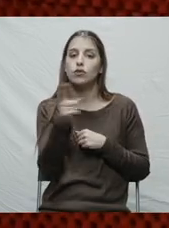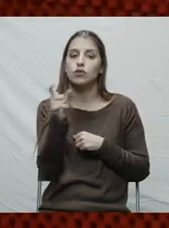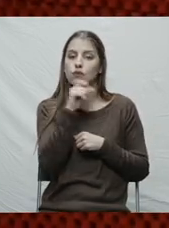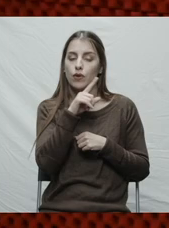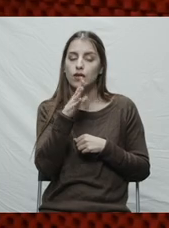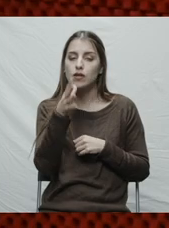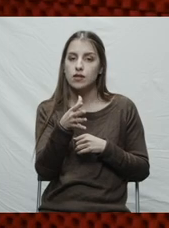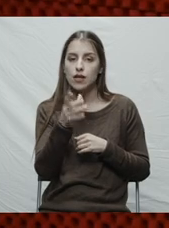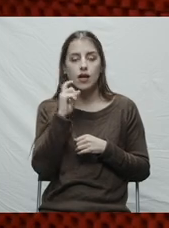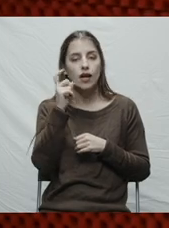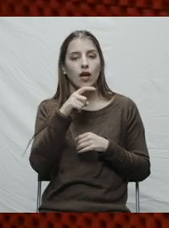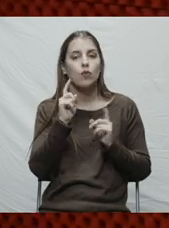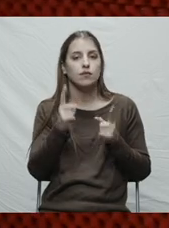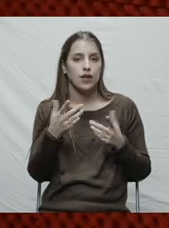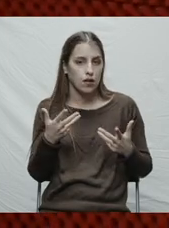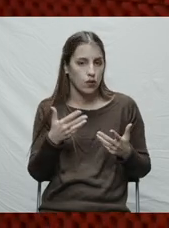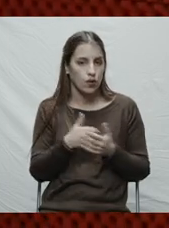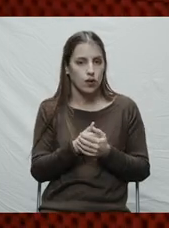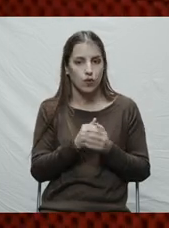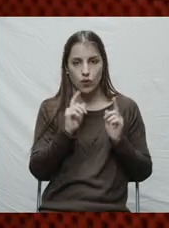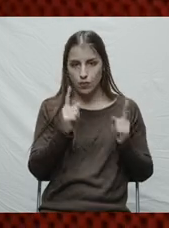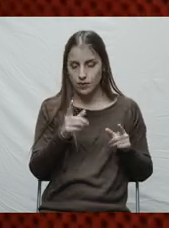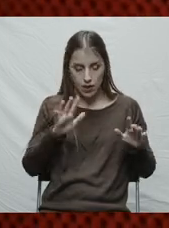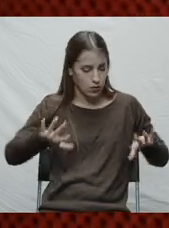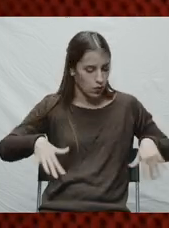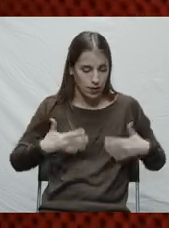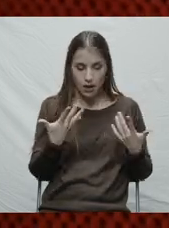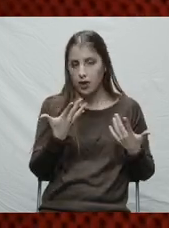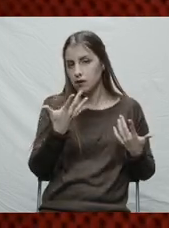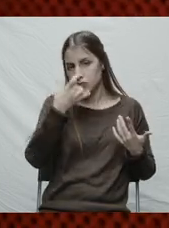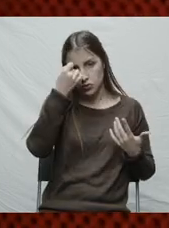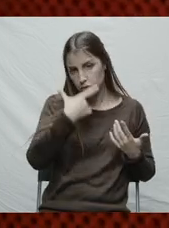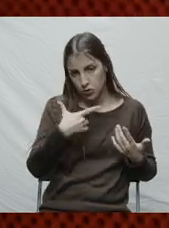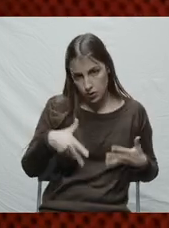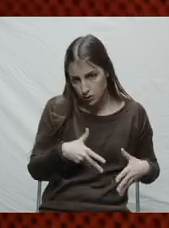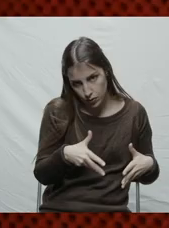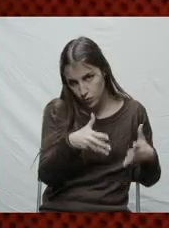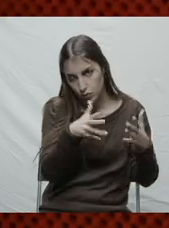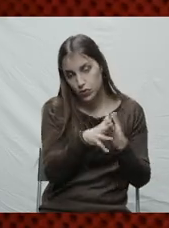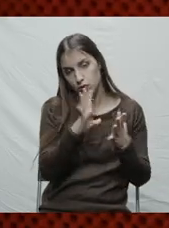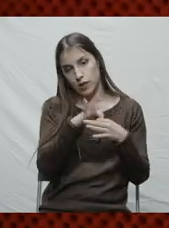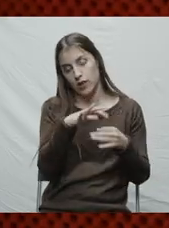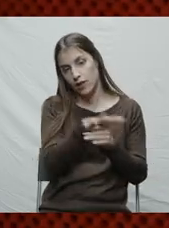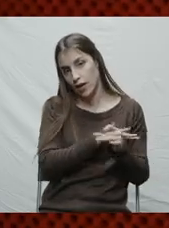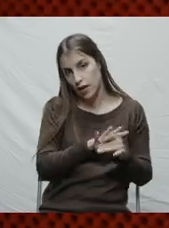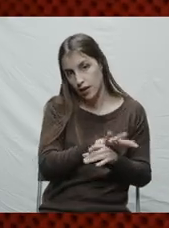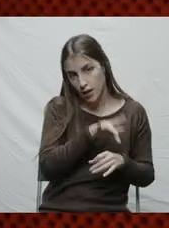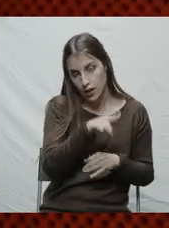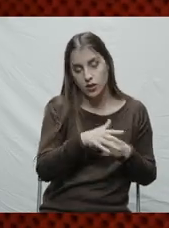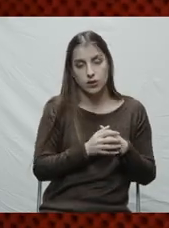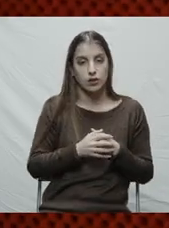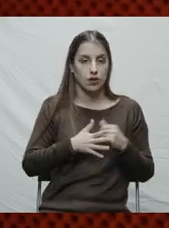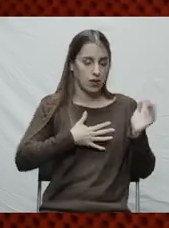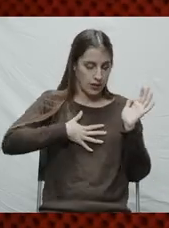poderiam dizer a quem está a começar ainda? Começar um qualquer percurso que poderá estar relacionado com esta área que falamos, que é